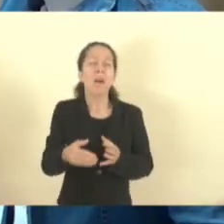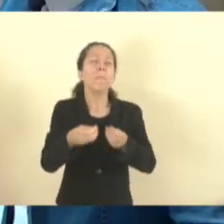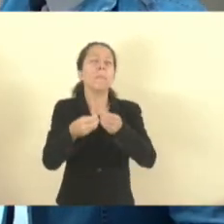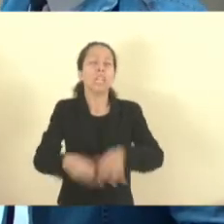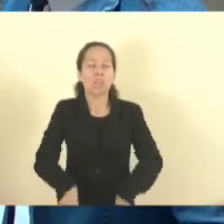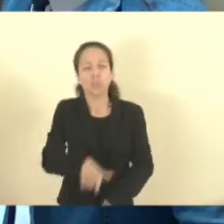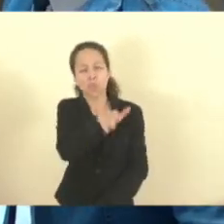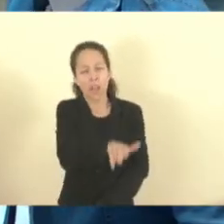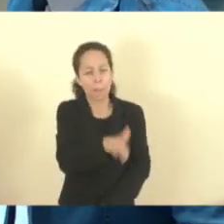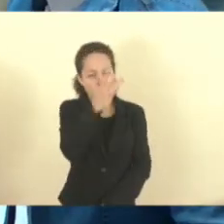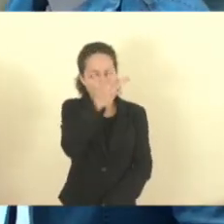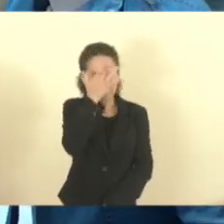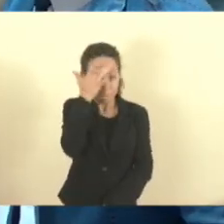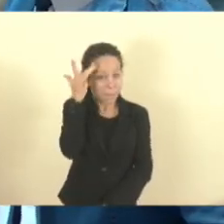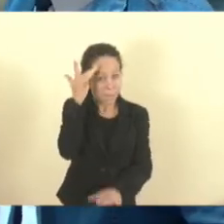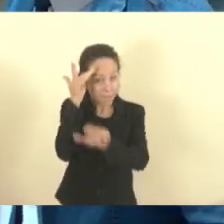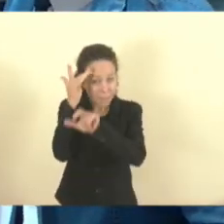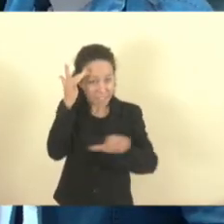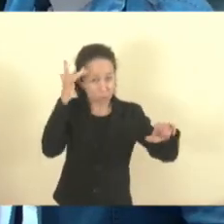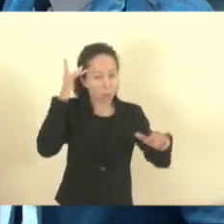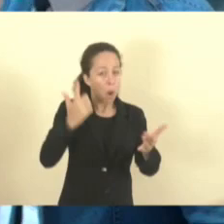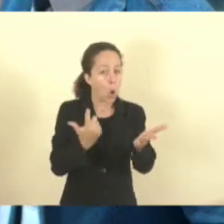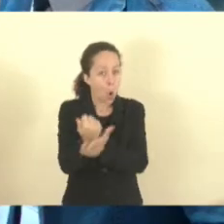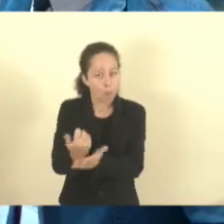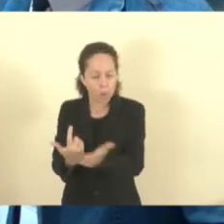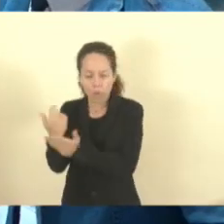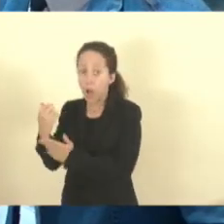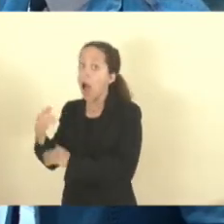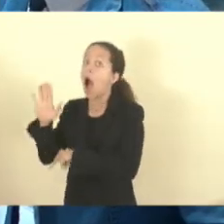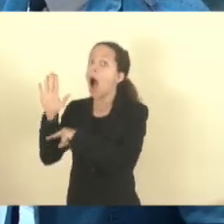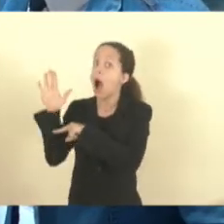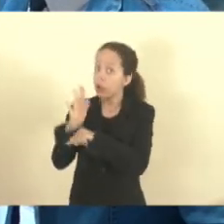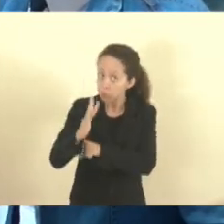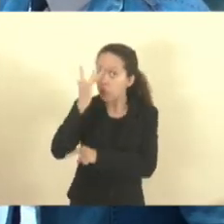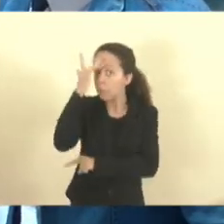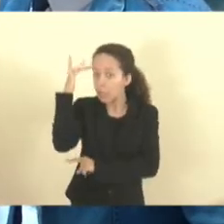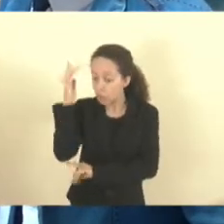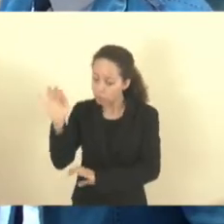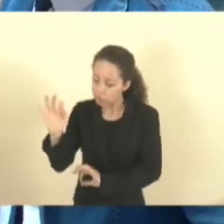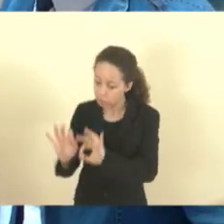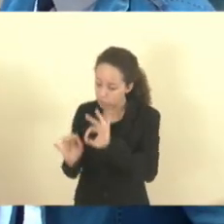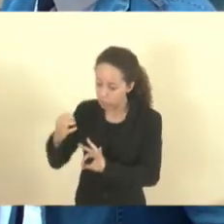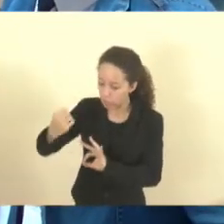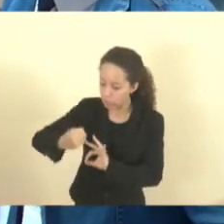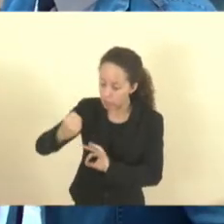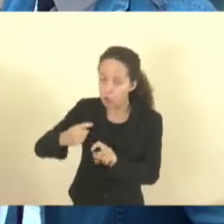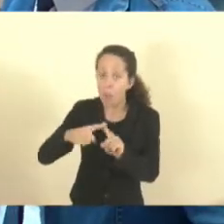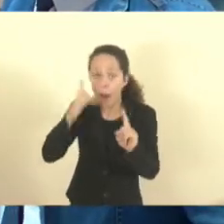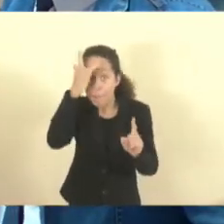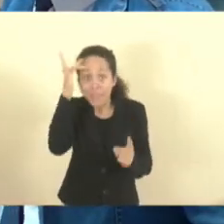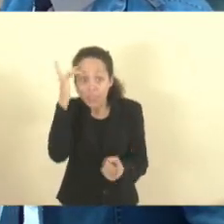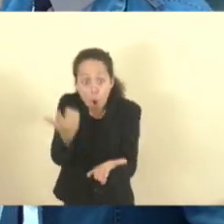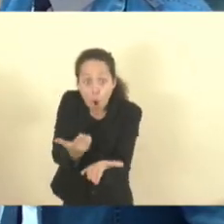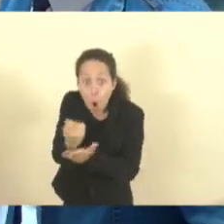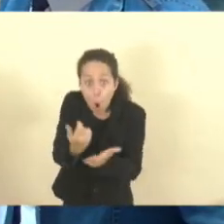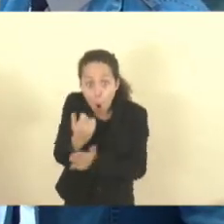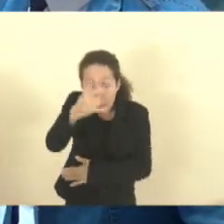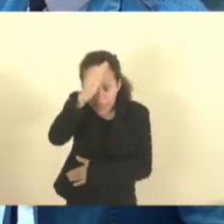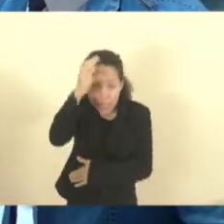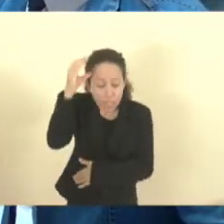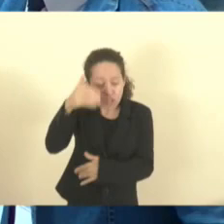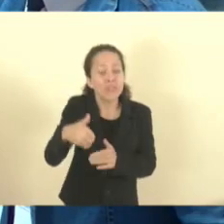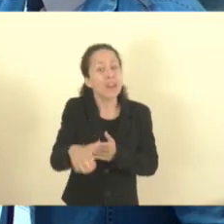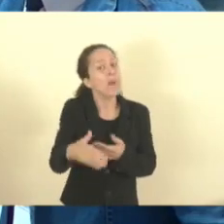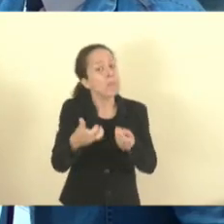Apesar de poder ajudar para o produtor, para quem está na cadeia de produção, o consumidor na ponta da lança vai ser prejudicado